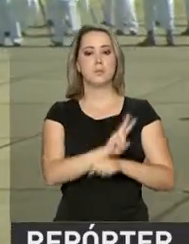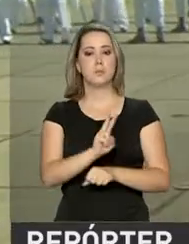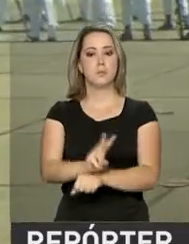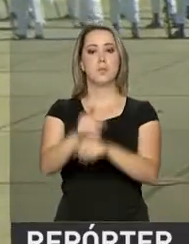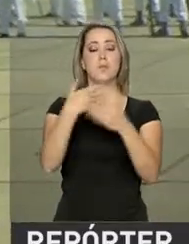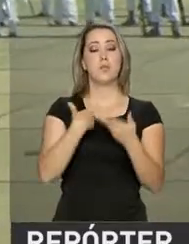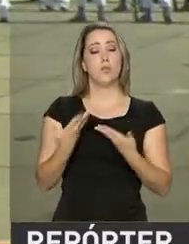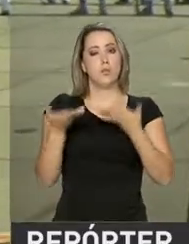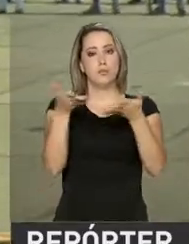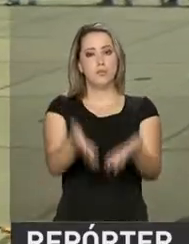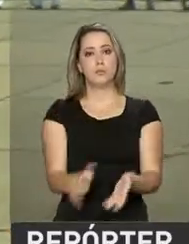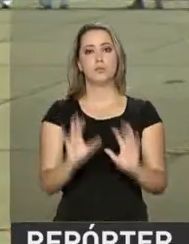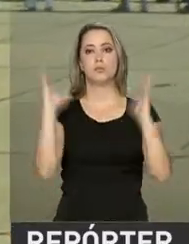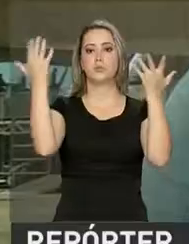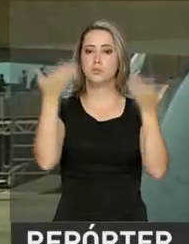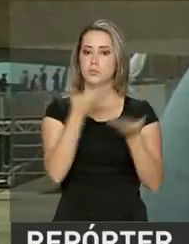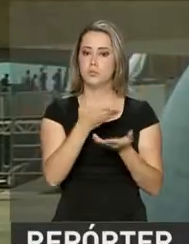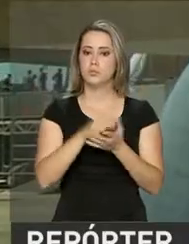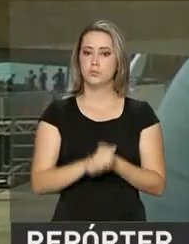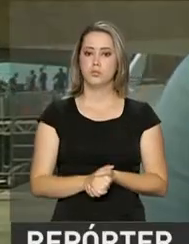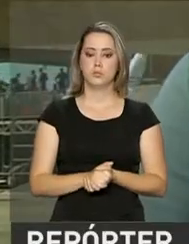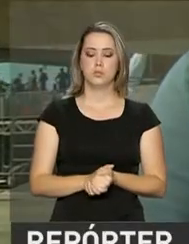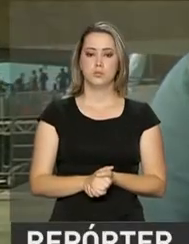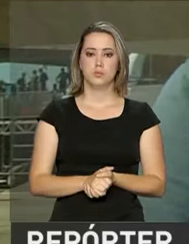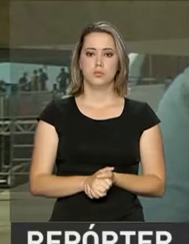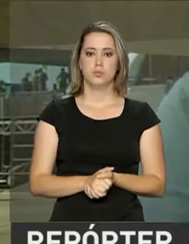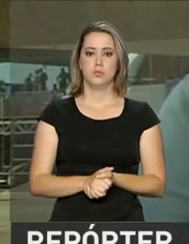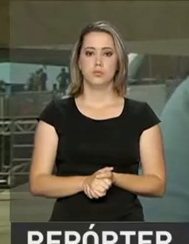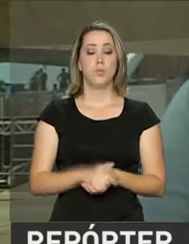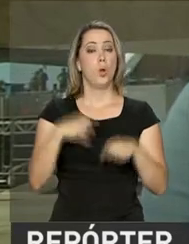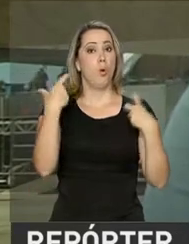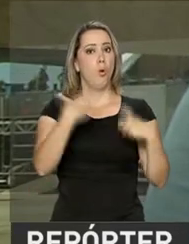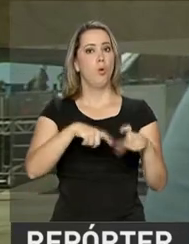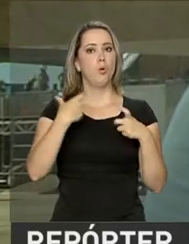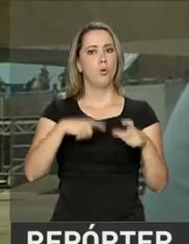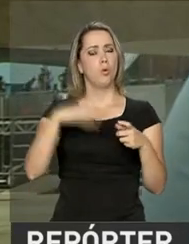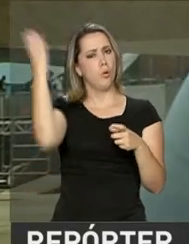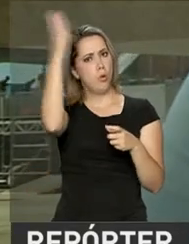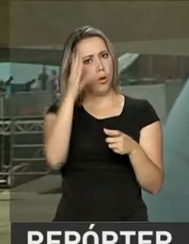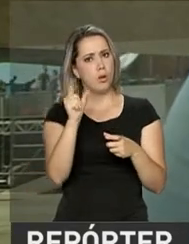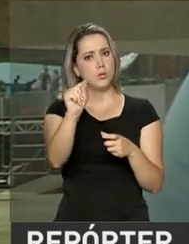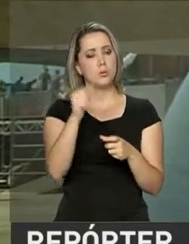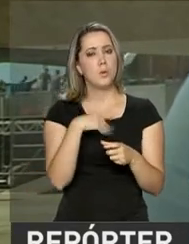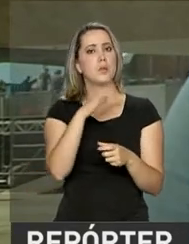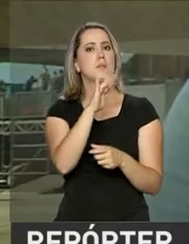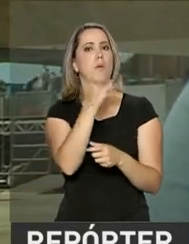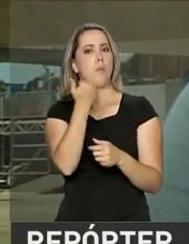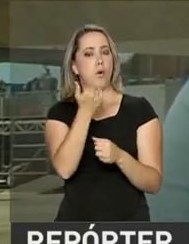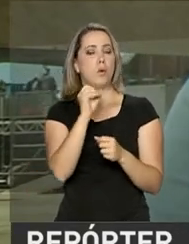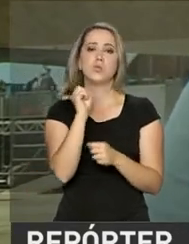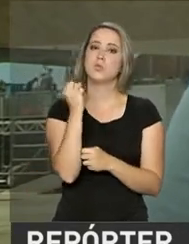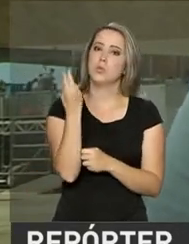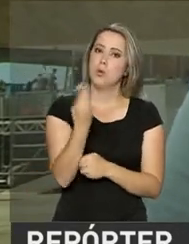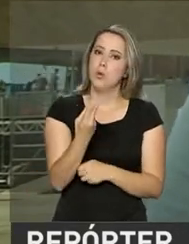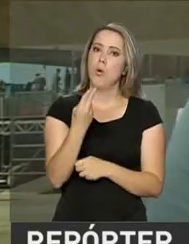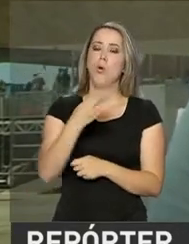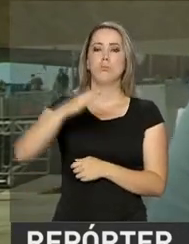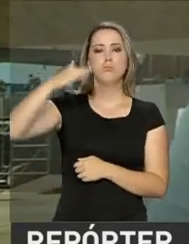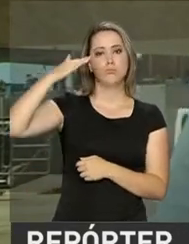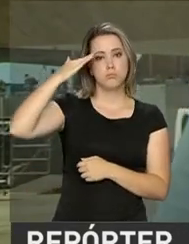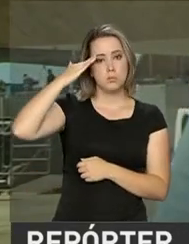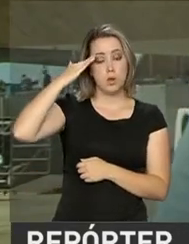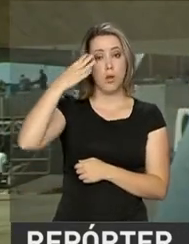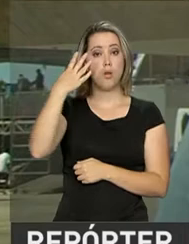Jungmann, compareceram à solenidade. O Monumento Nacional aos Mortos, ou Monumento aos Pracinhas, como é conhecido, é uma homenagem